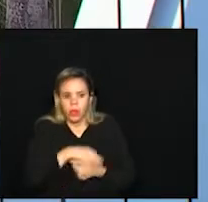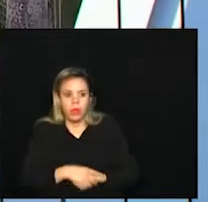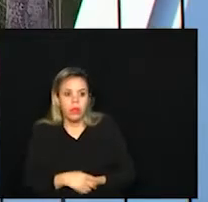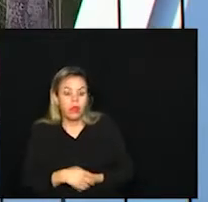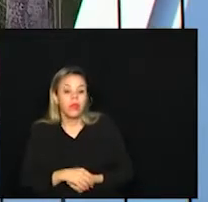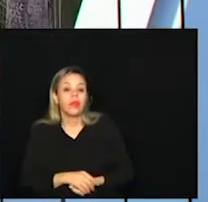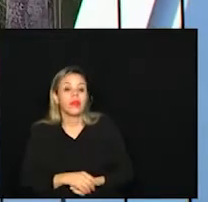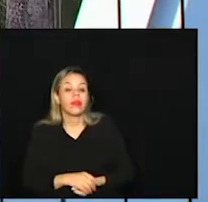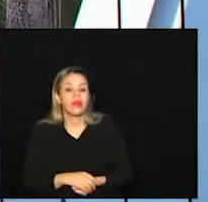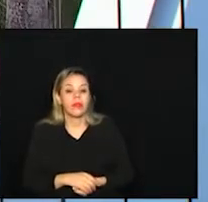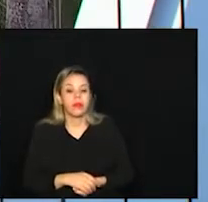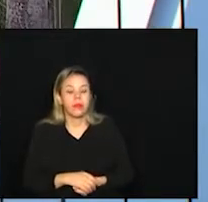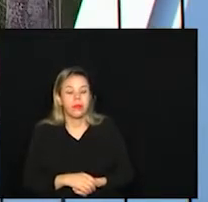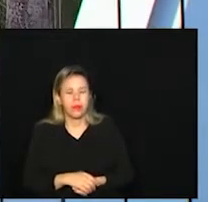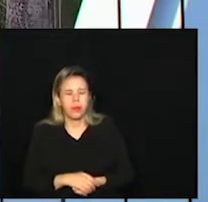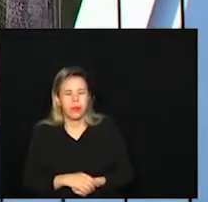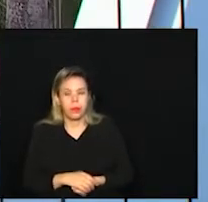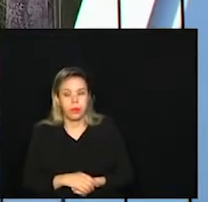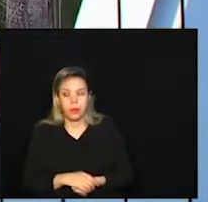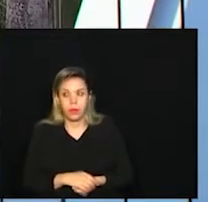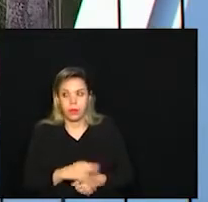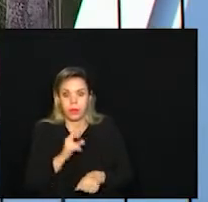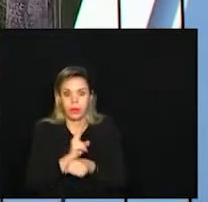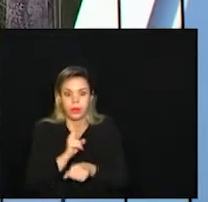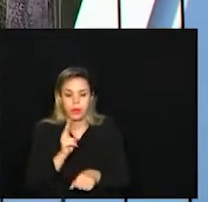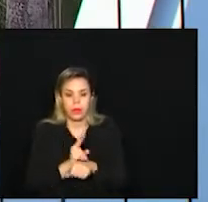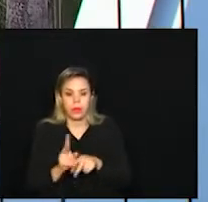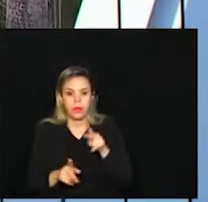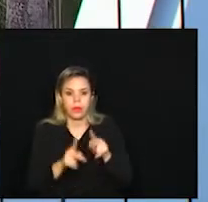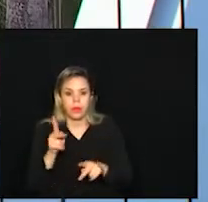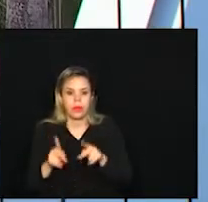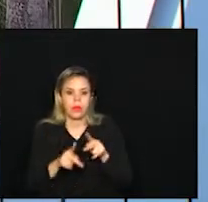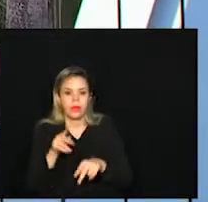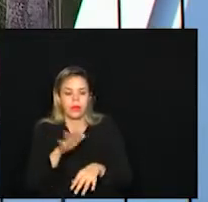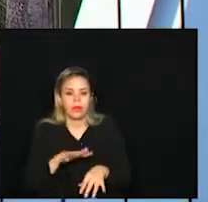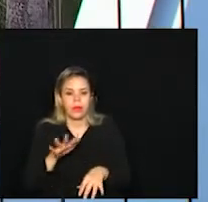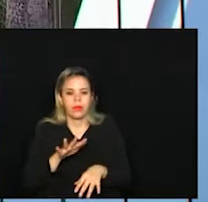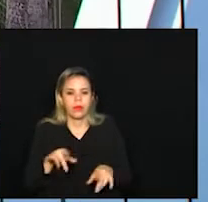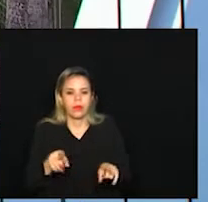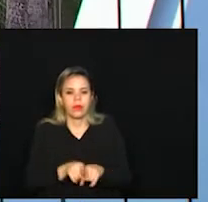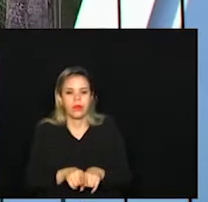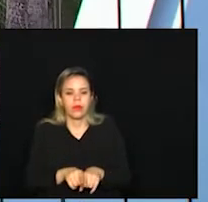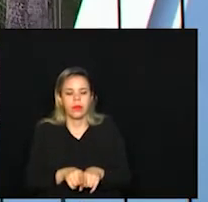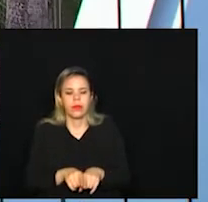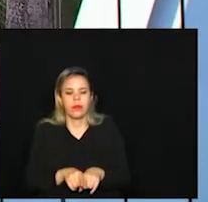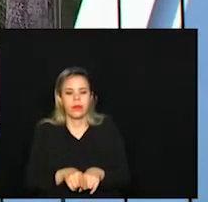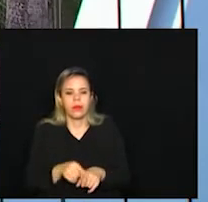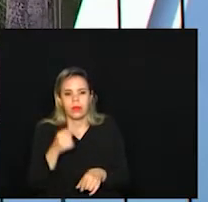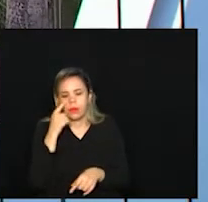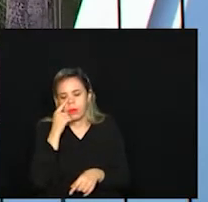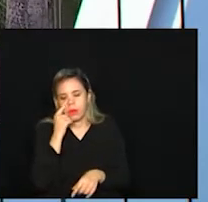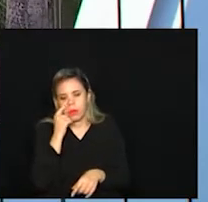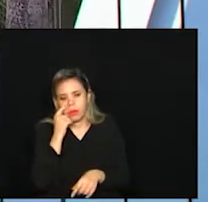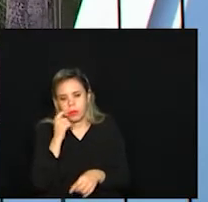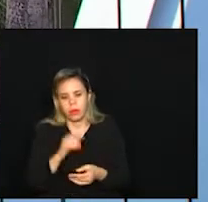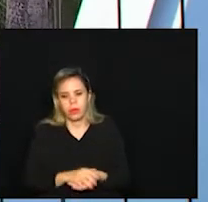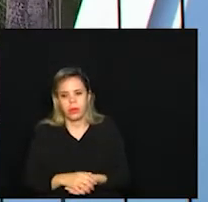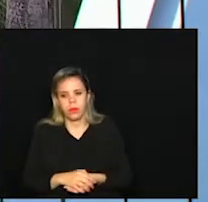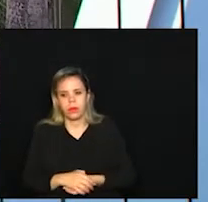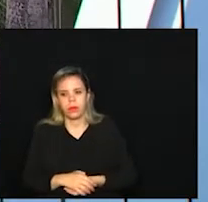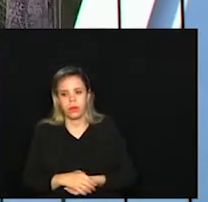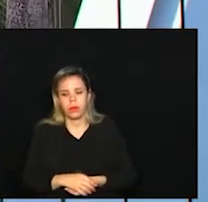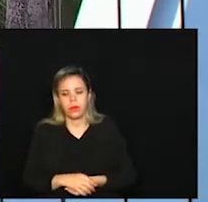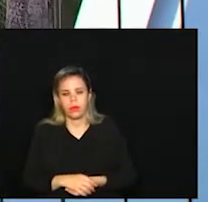e tem a ver com a proteção das pessoas mas também tem a ver com